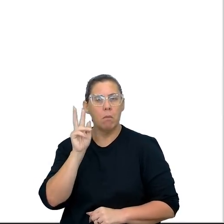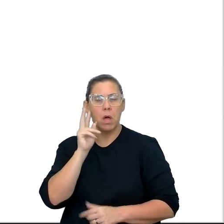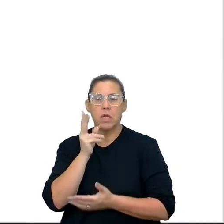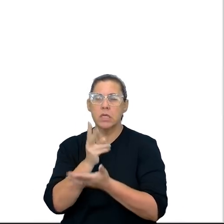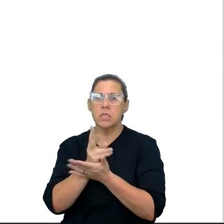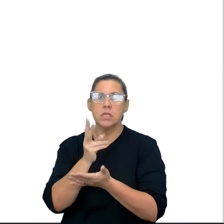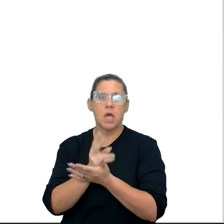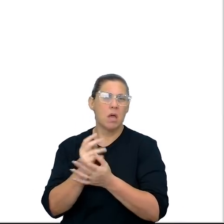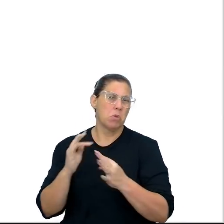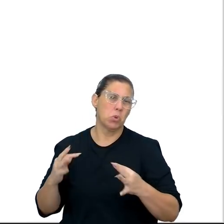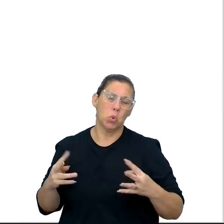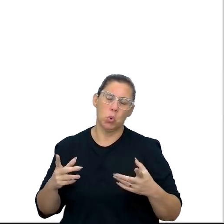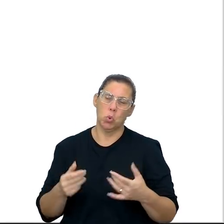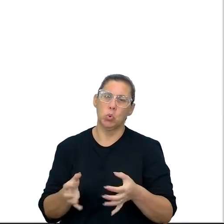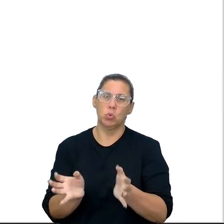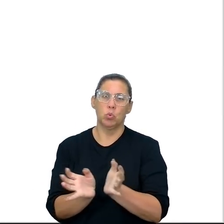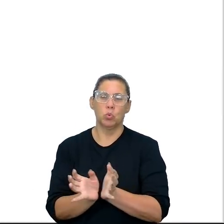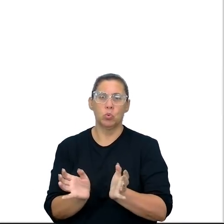mais